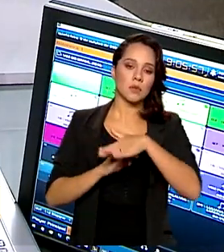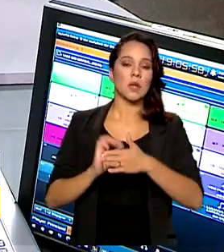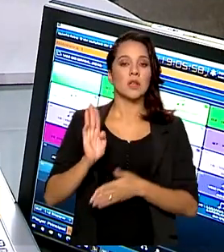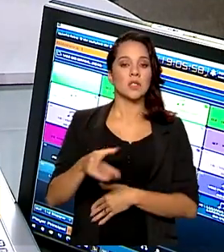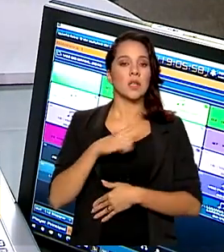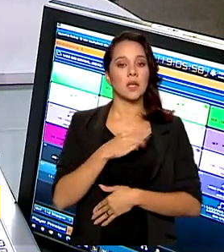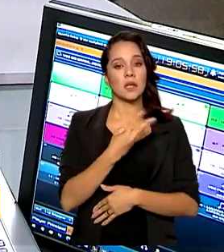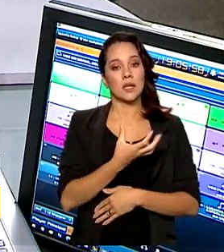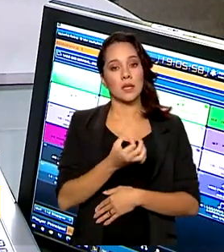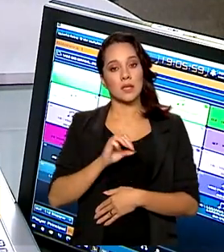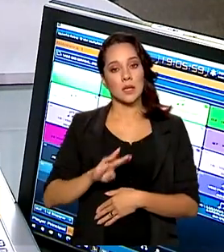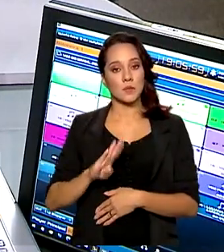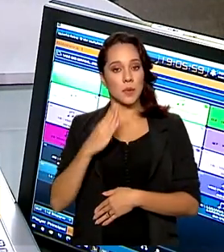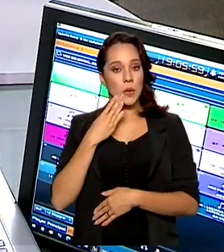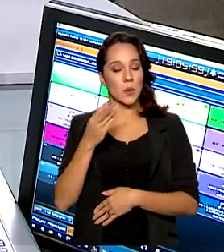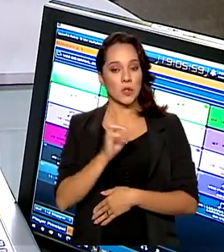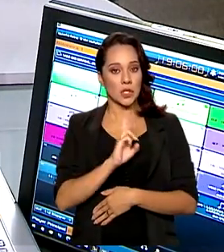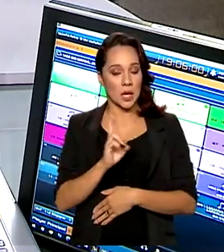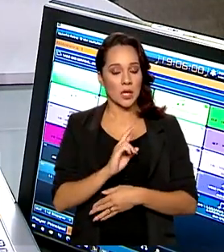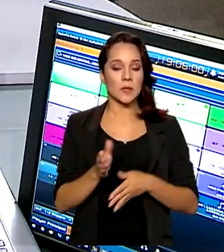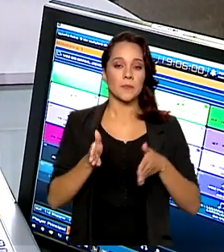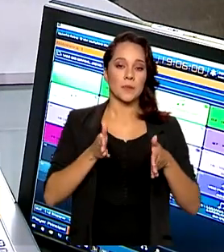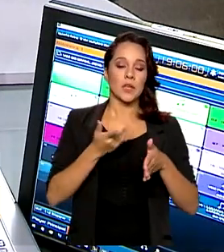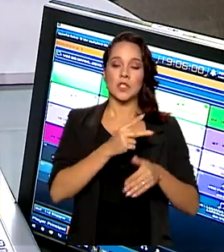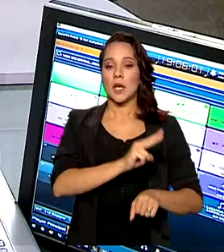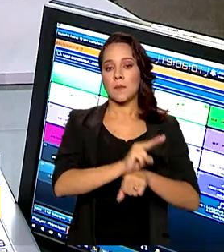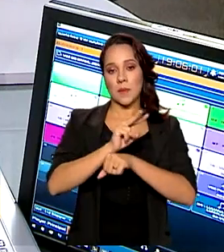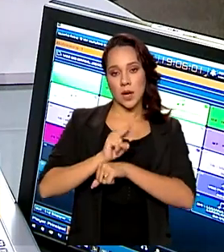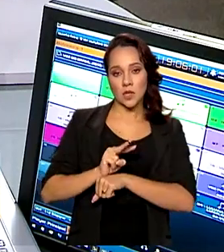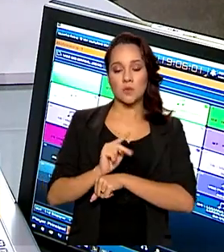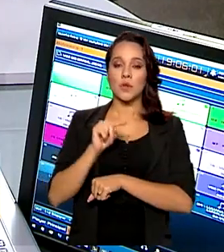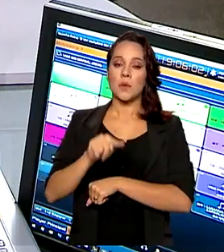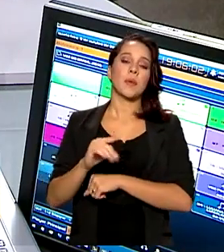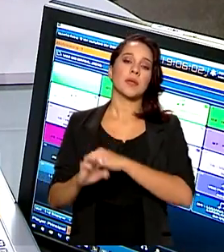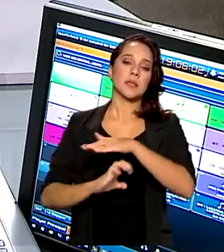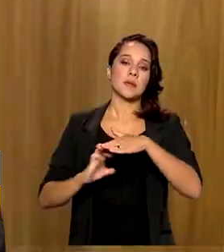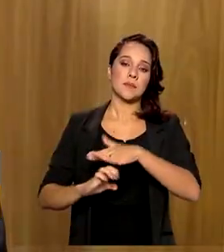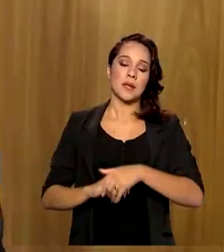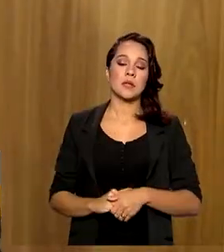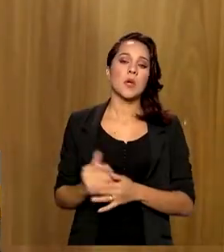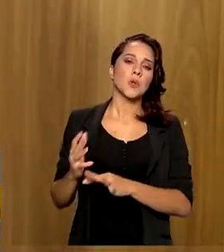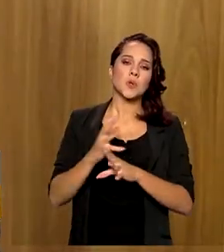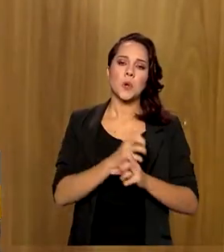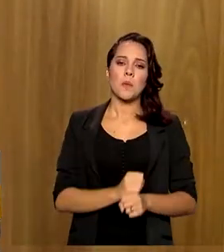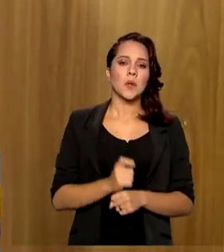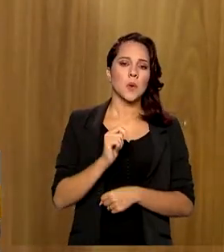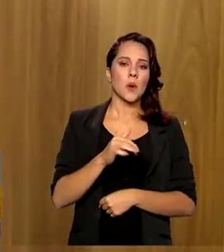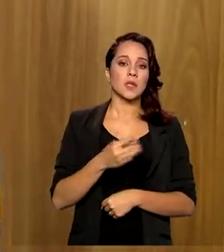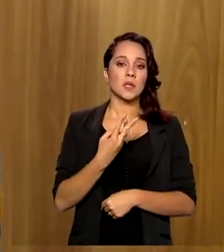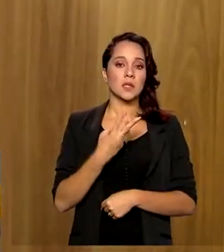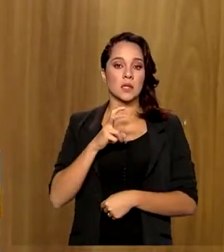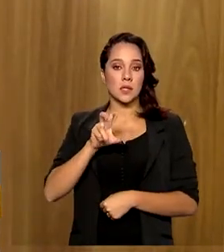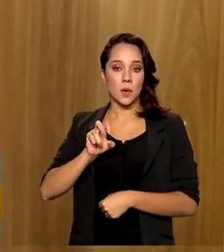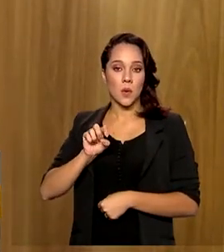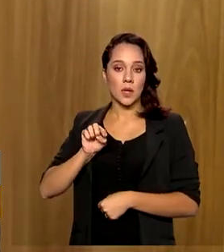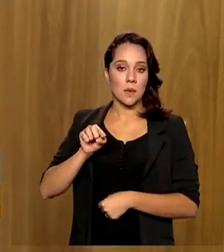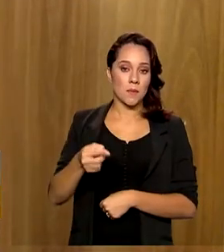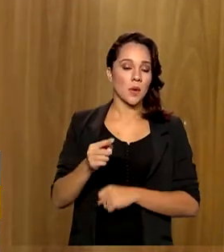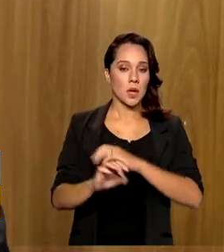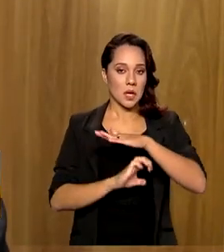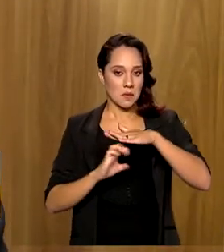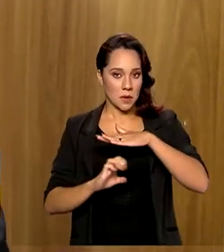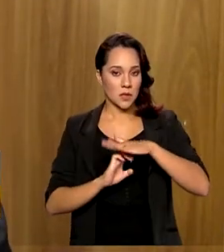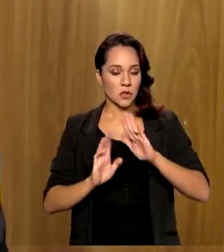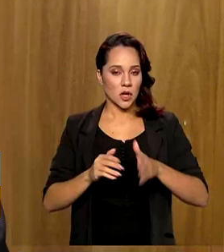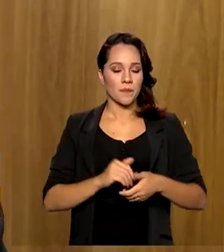tem R$36 bilhões em operações de crédito para essas empresas, aí totalizando quase 350 mil empresas atendidas.